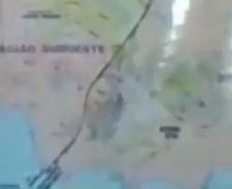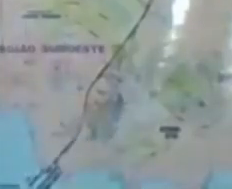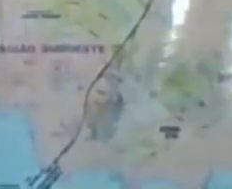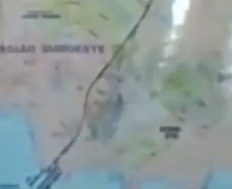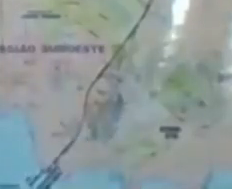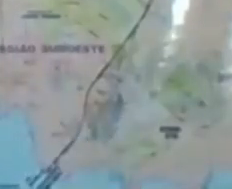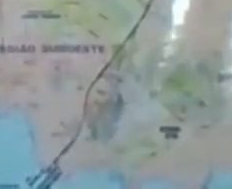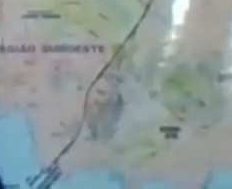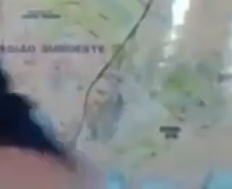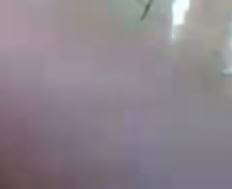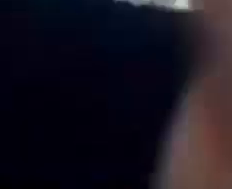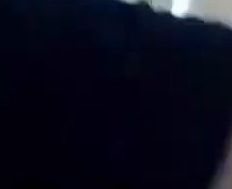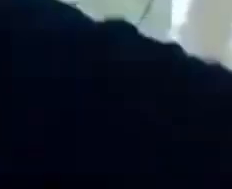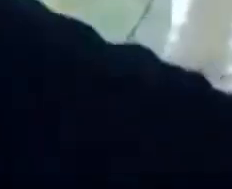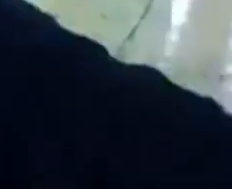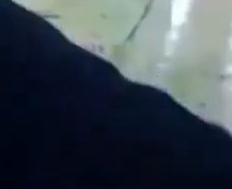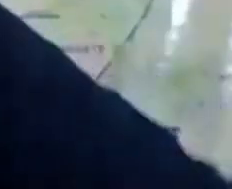para